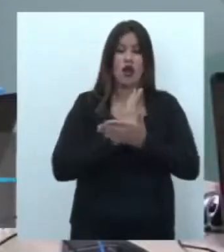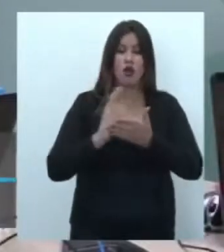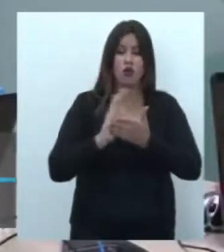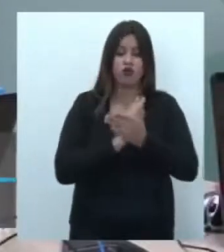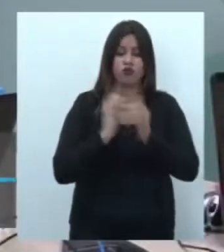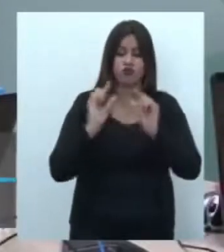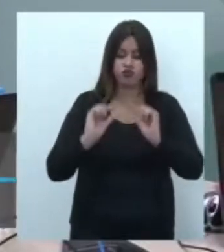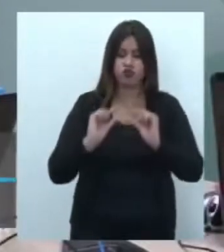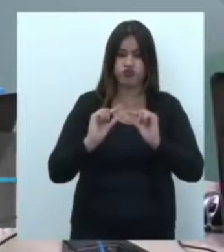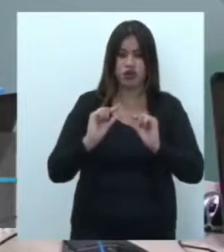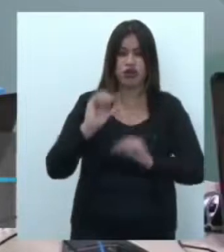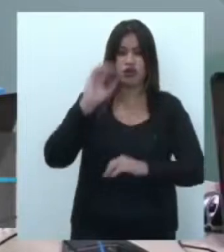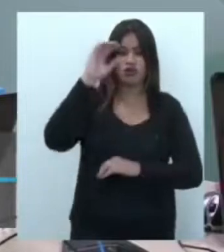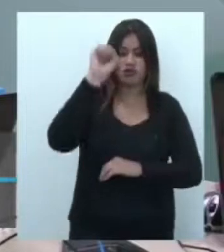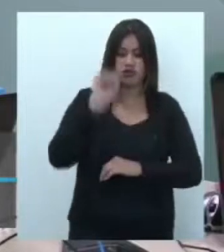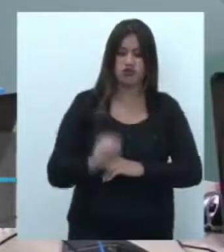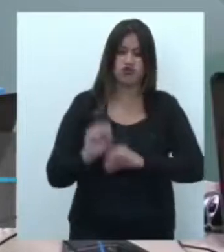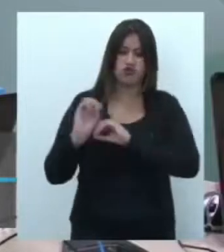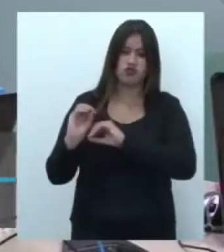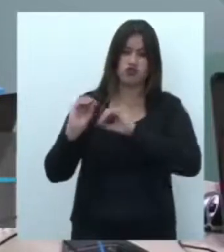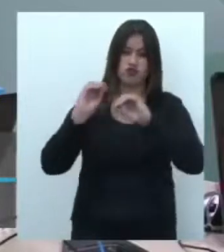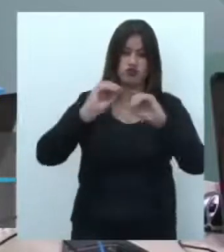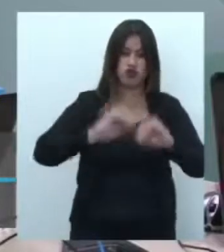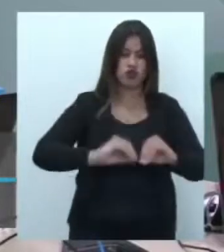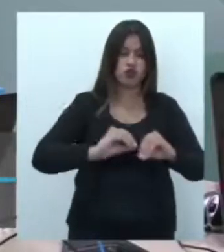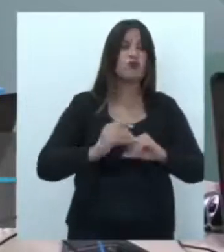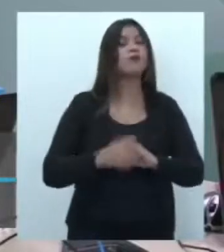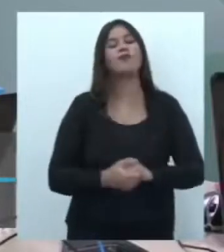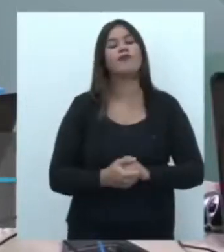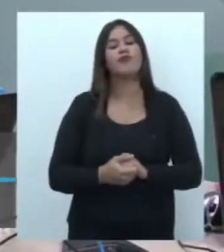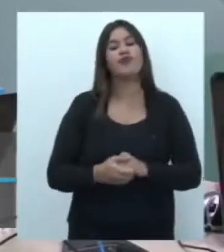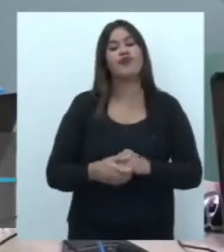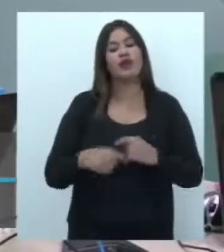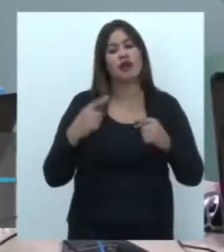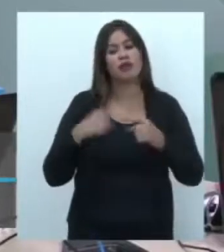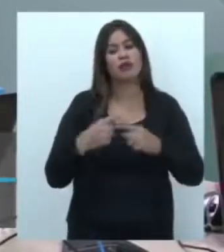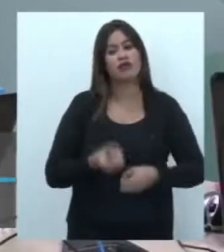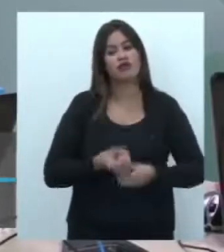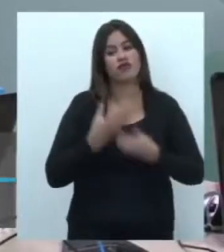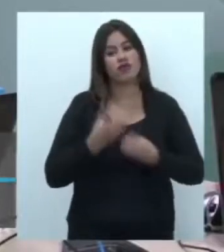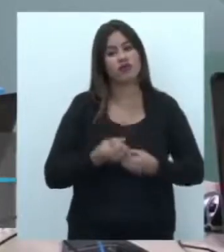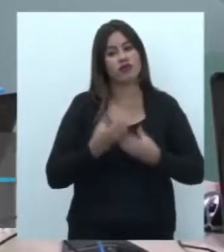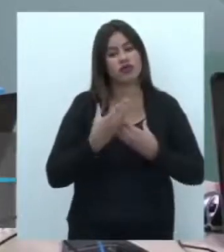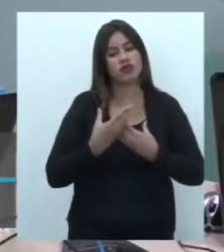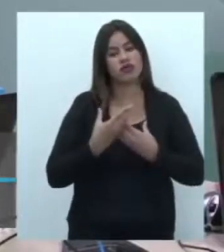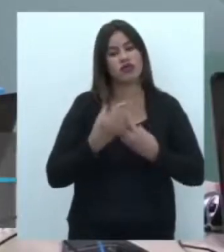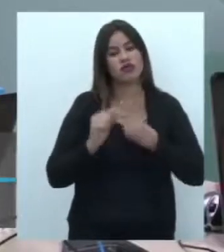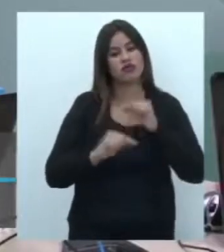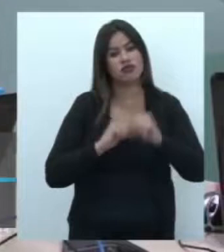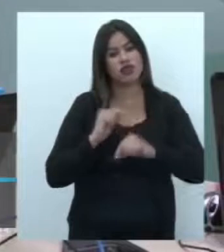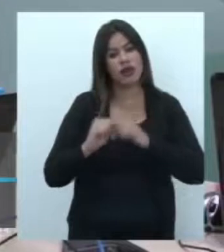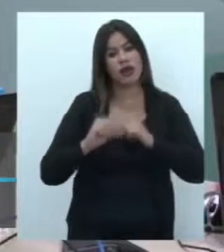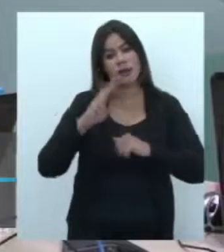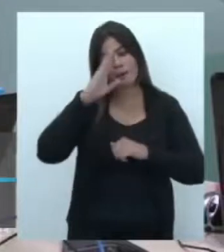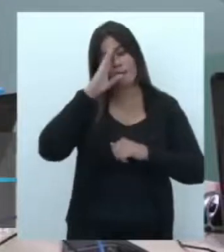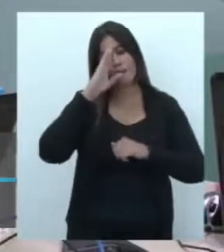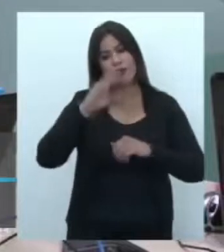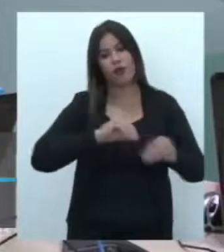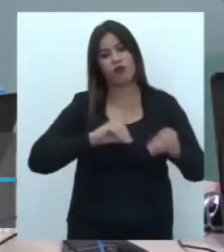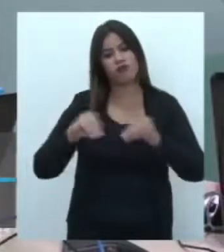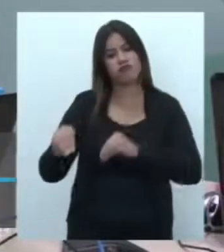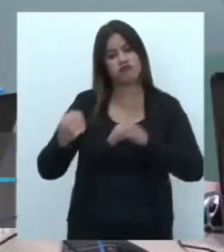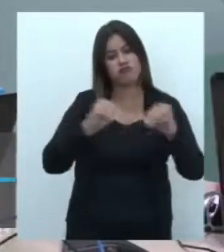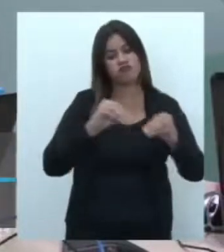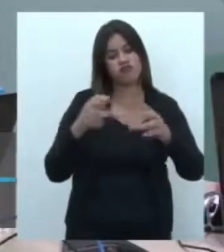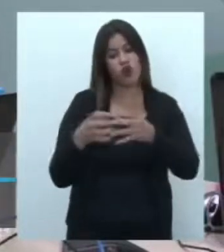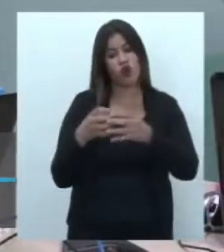Sul. Então, essas são as informações, né, de retomada dos principais deslocamentos, né, desses grupos